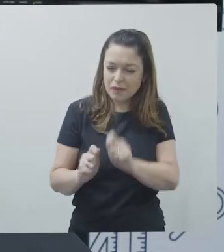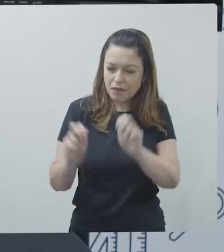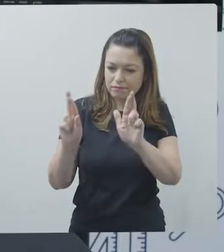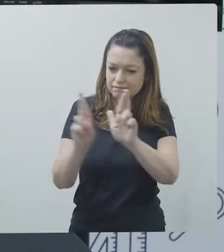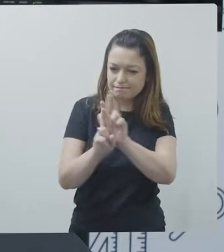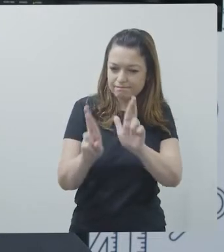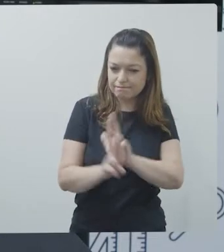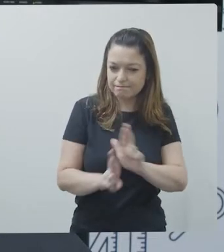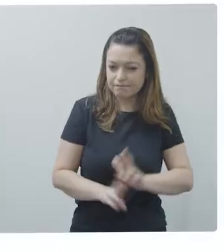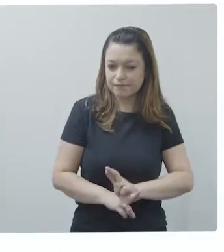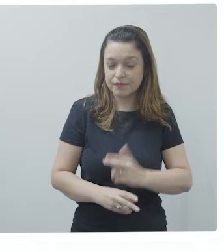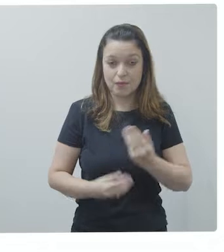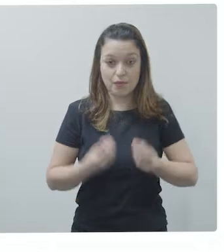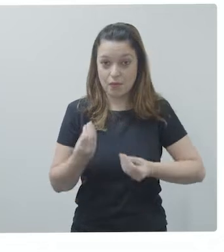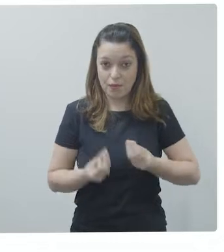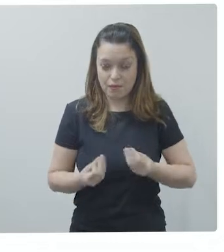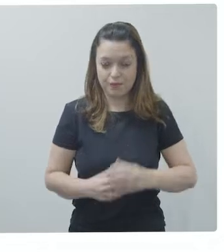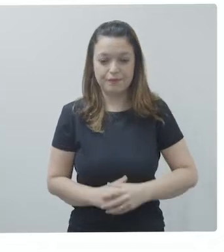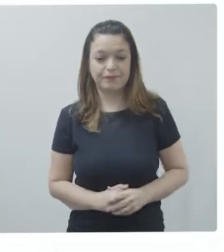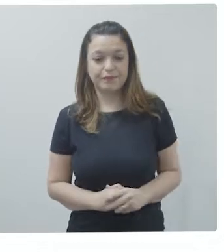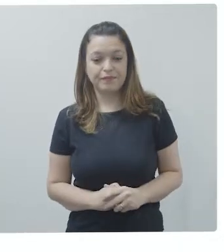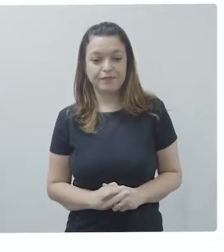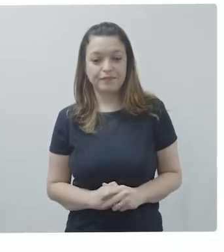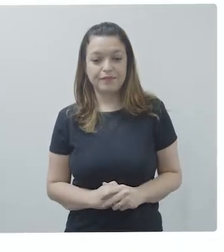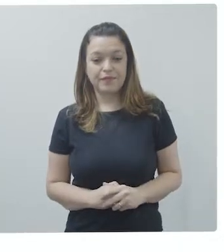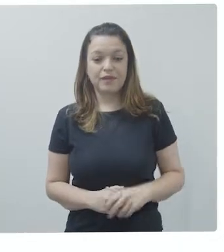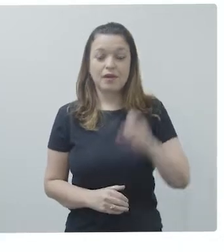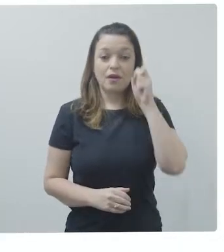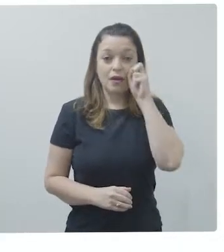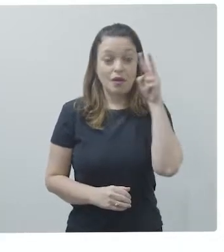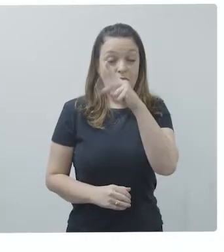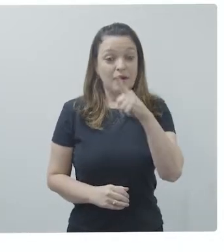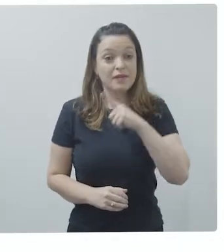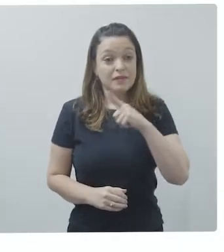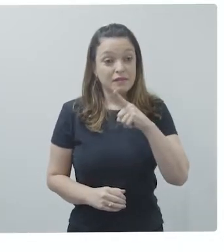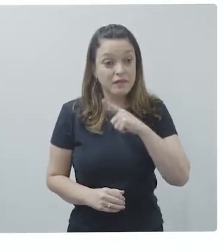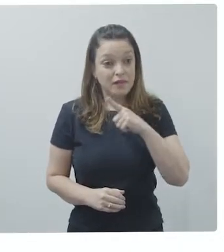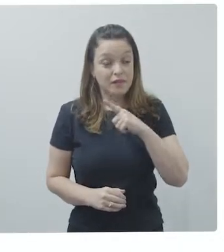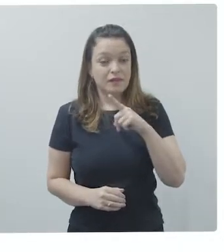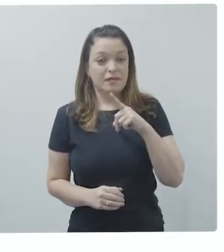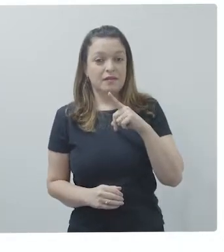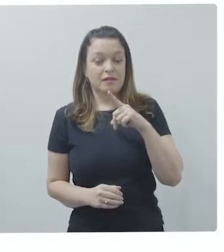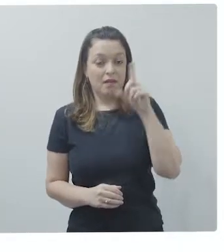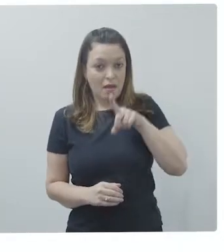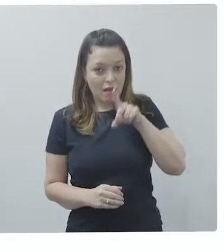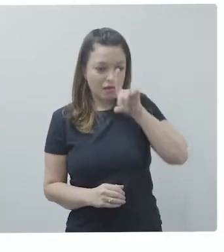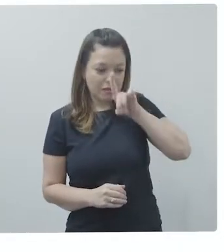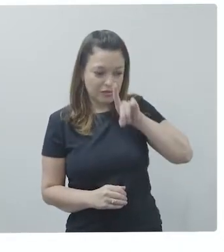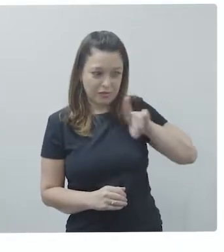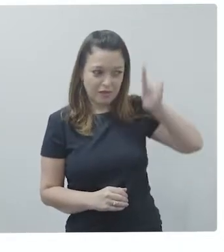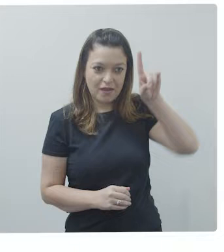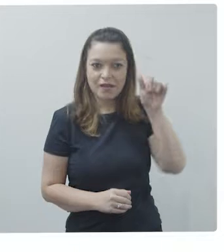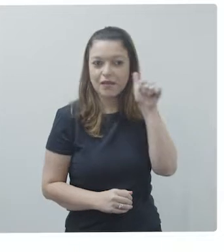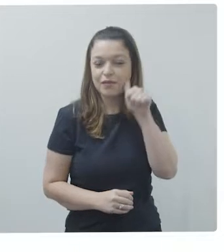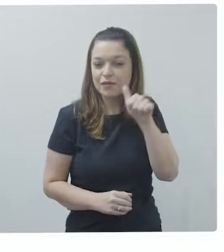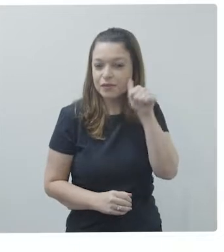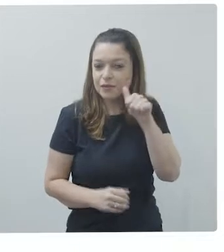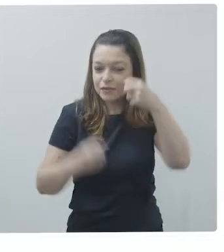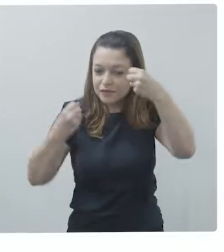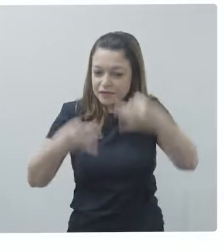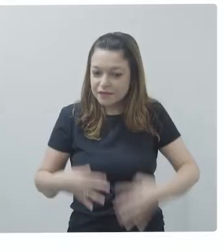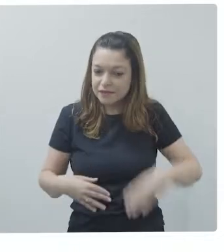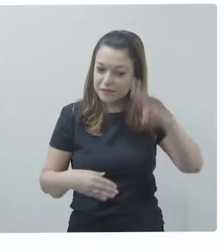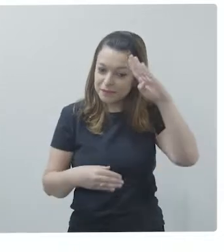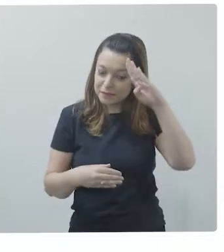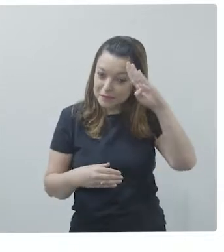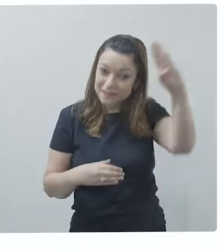só. Relacione as deusas, prestem atenção, deusas, tá? As suas principais